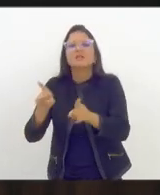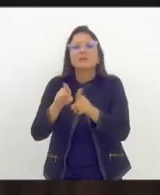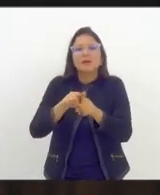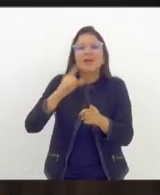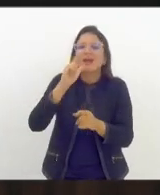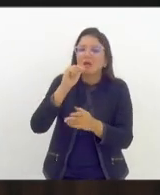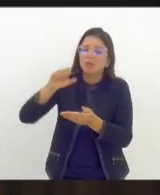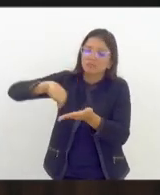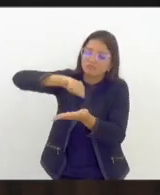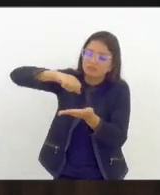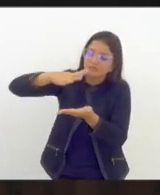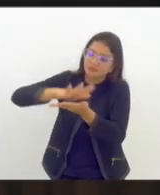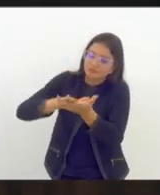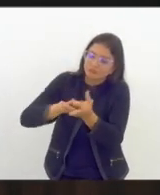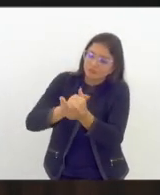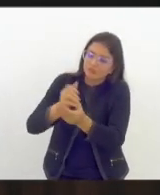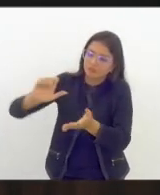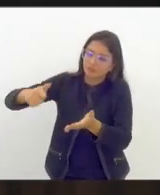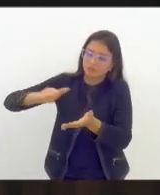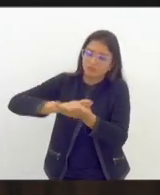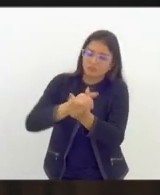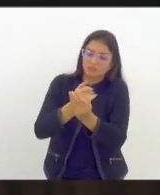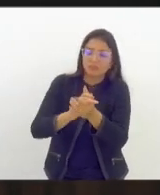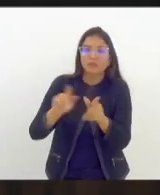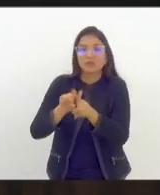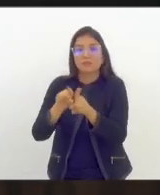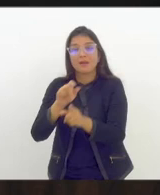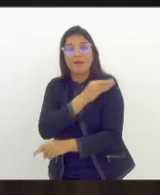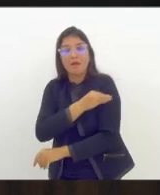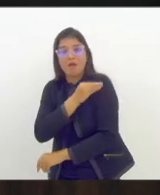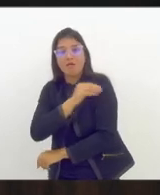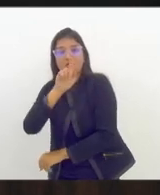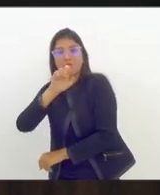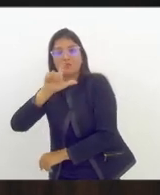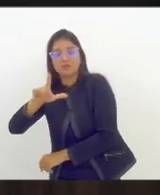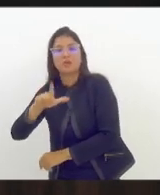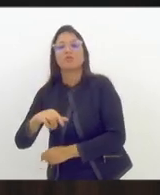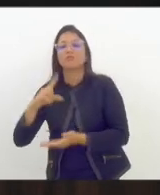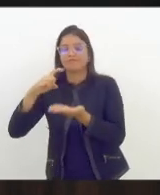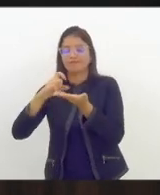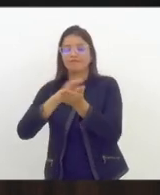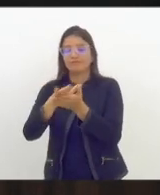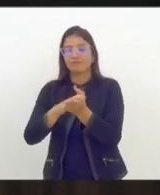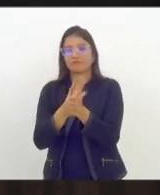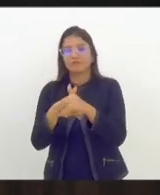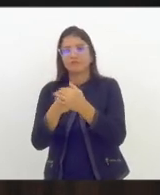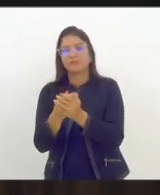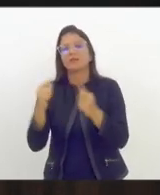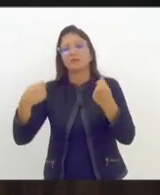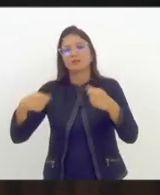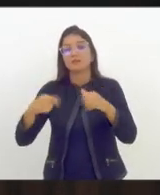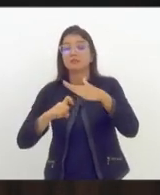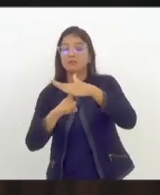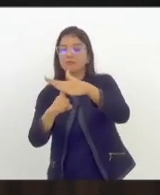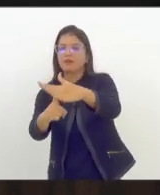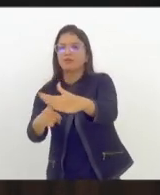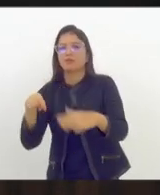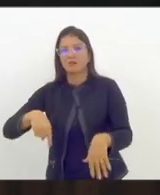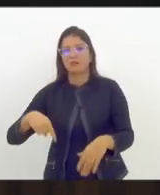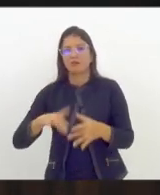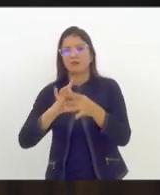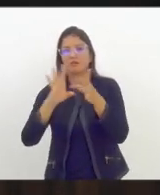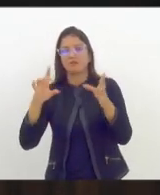disponibilização de álcool em gel em locais de via aberta que não contam com tal equipamento, onde funcionarem as feiras livres no Estado do Rio de